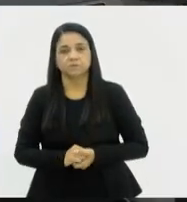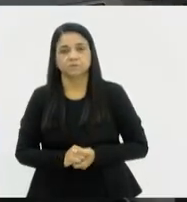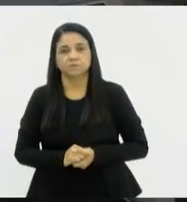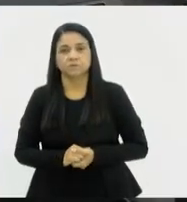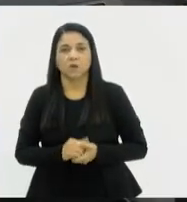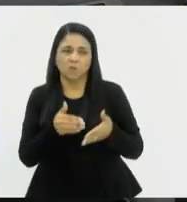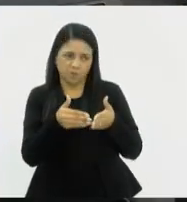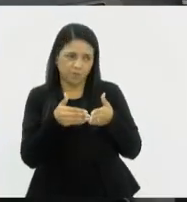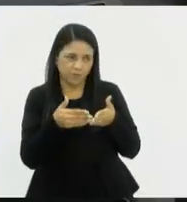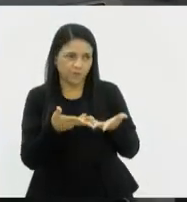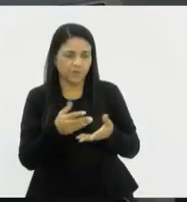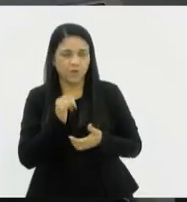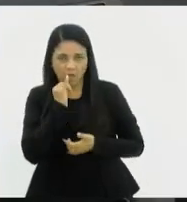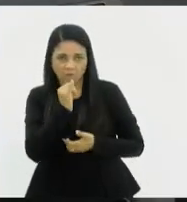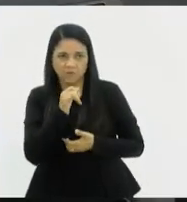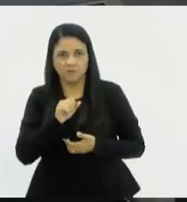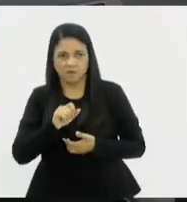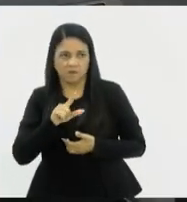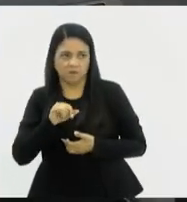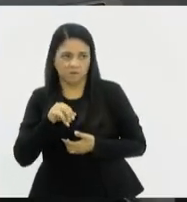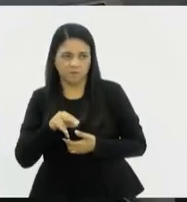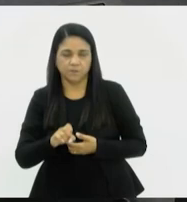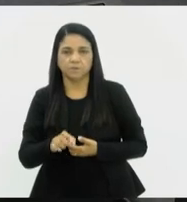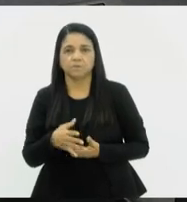Por favor.